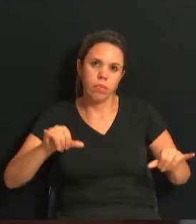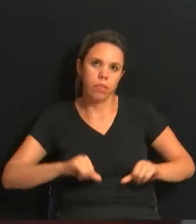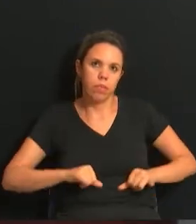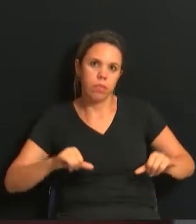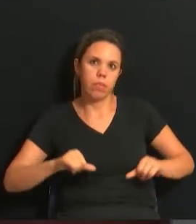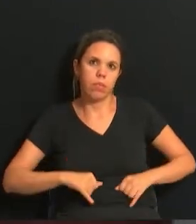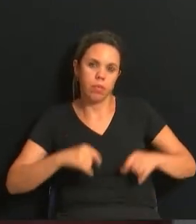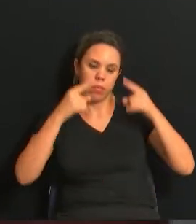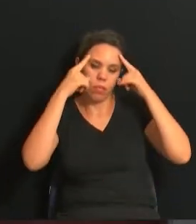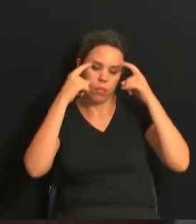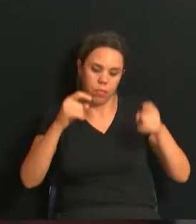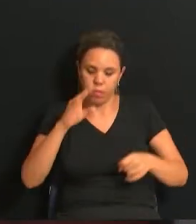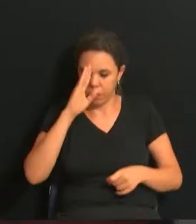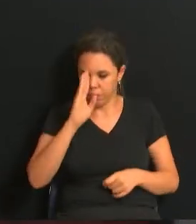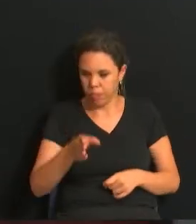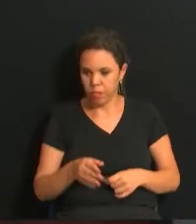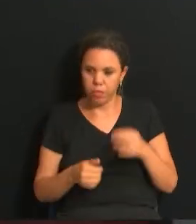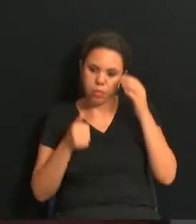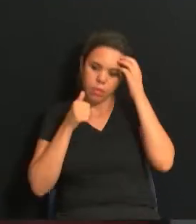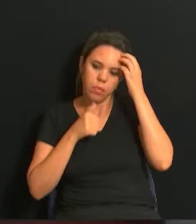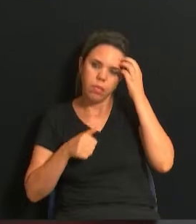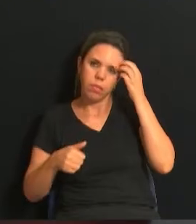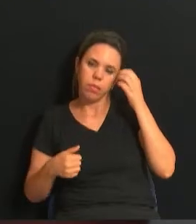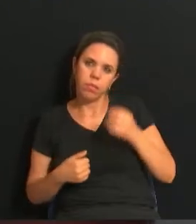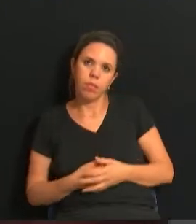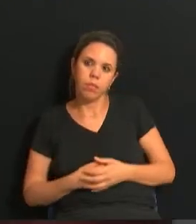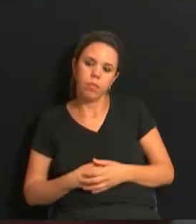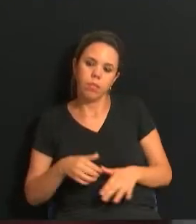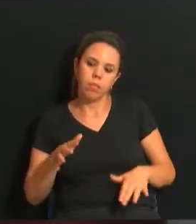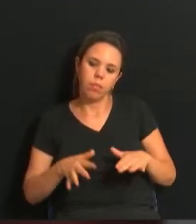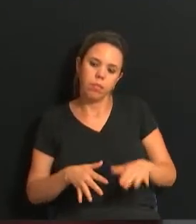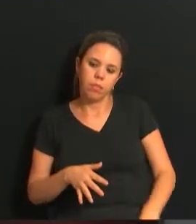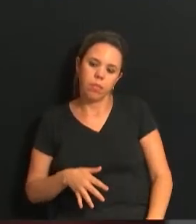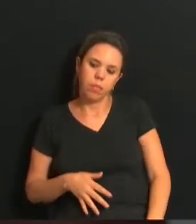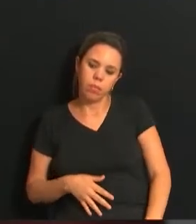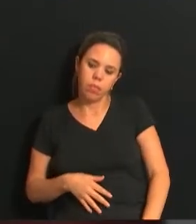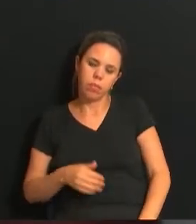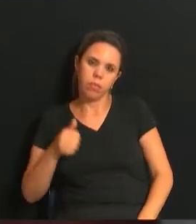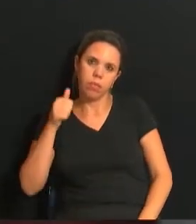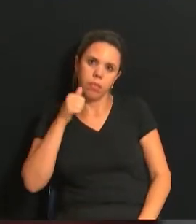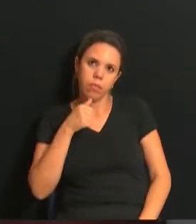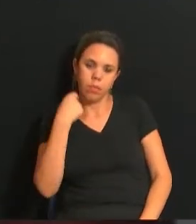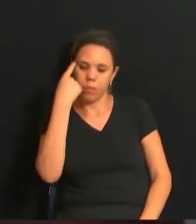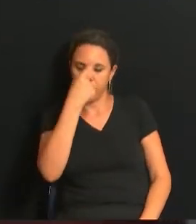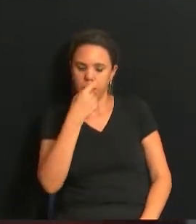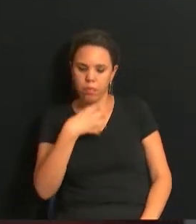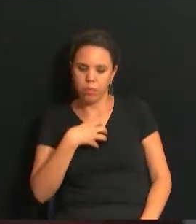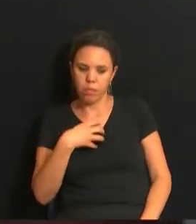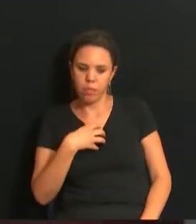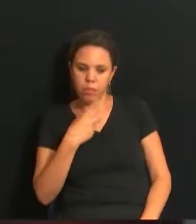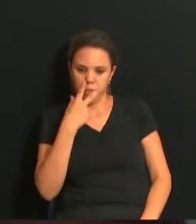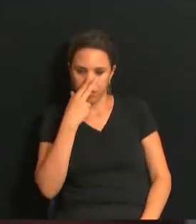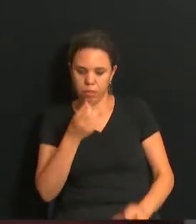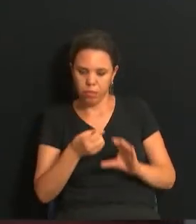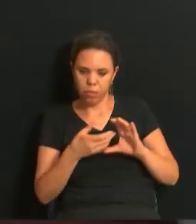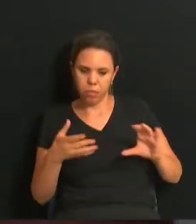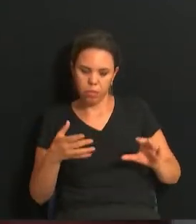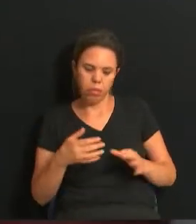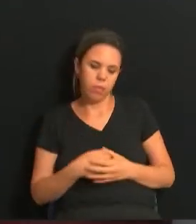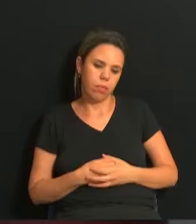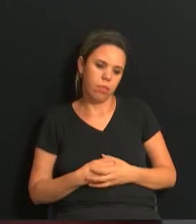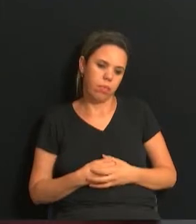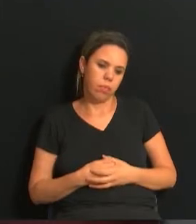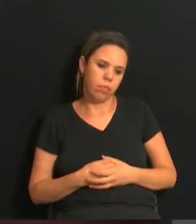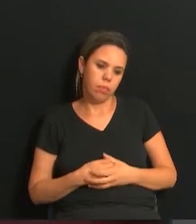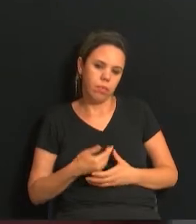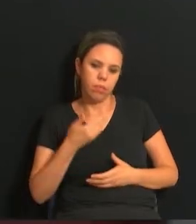violência, principalmente aquelas que muitas vezes, aquele tipo, né, aquela caracterização, que muitas vezes não é tão